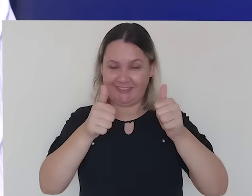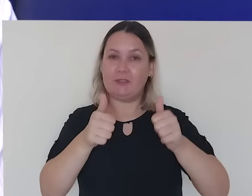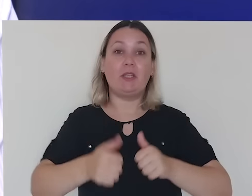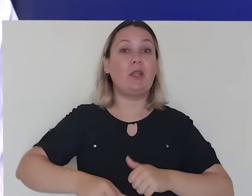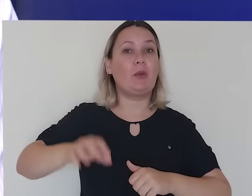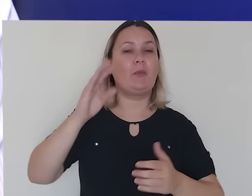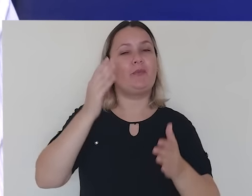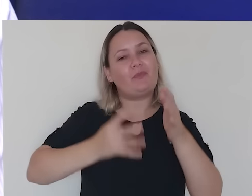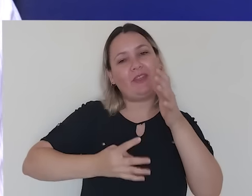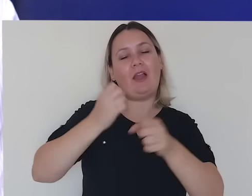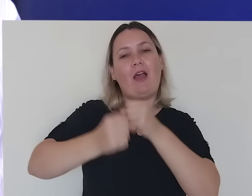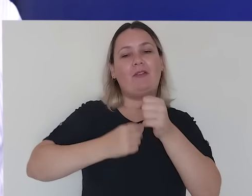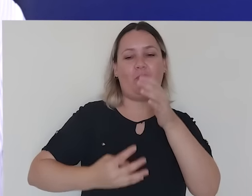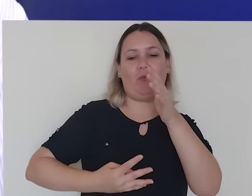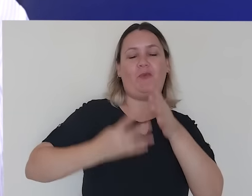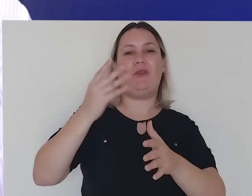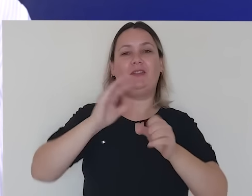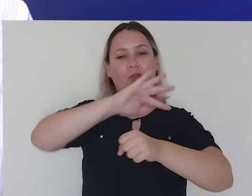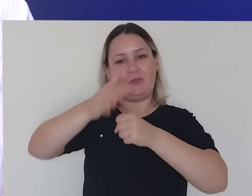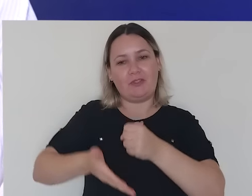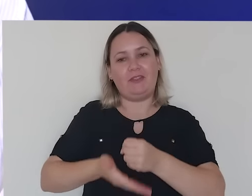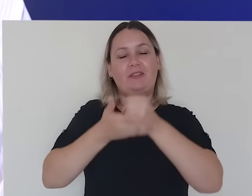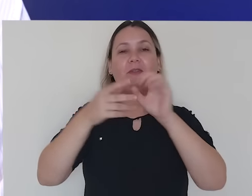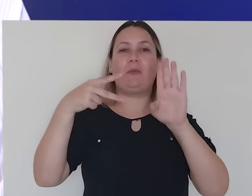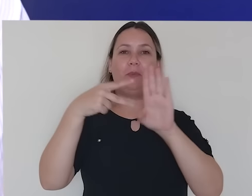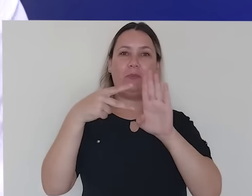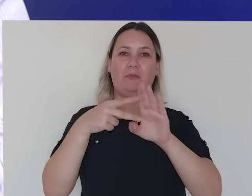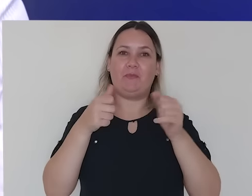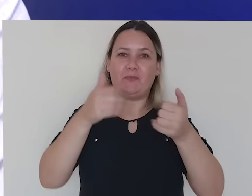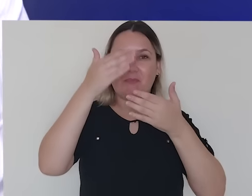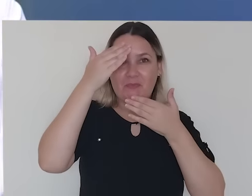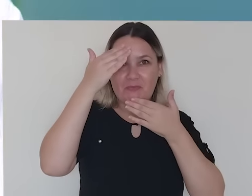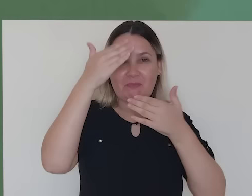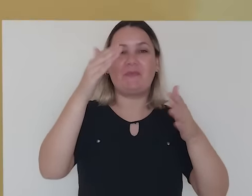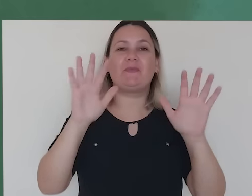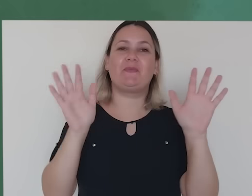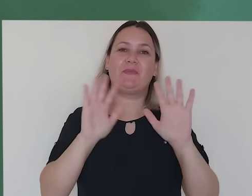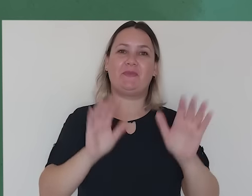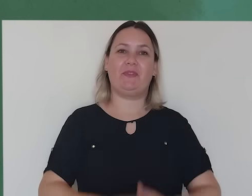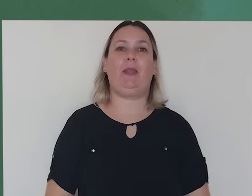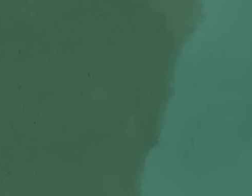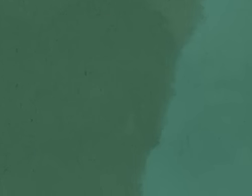da quarta Edição da semana da sustentabilidade do Porto Belo grupo obrigada